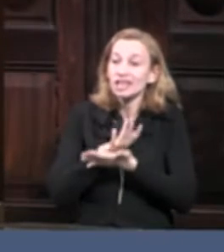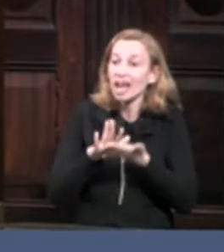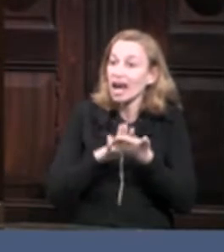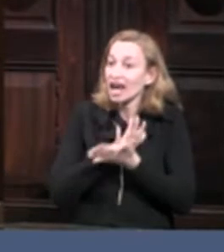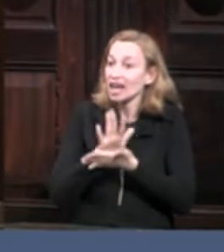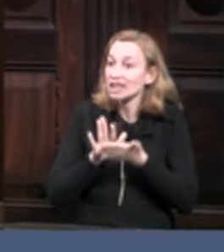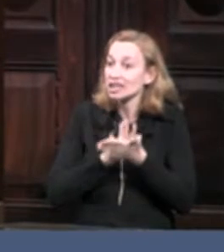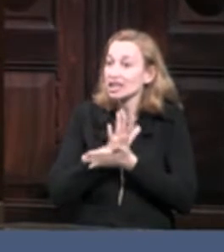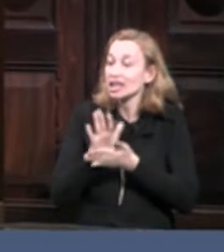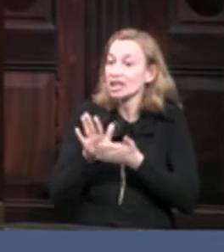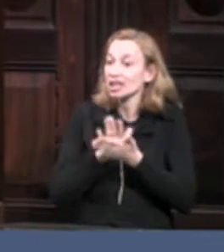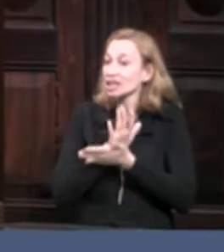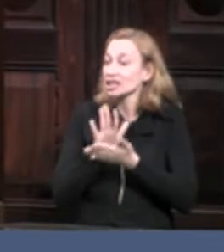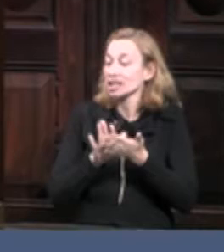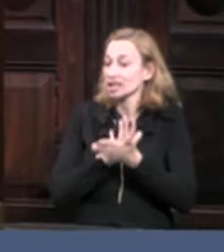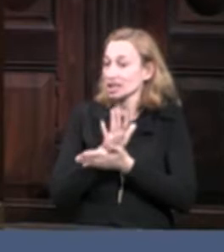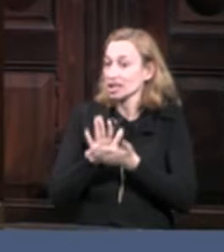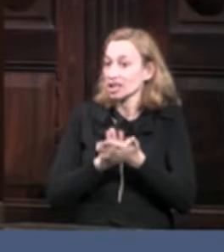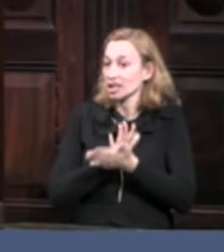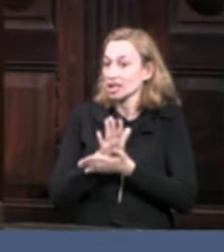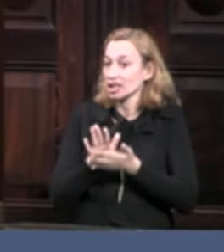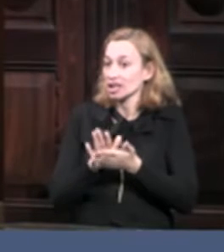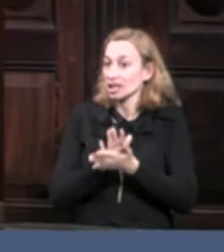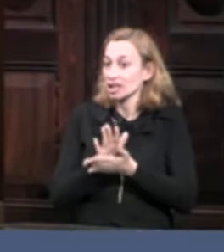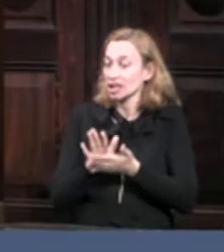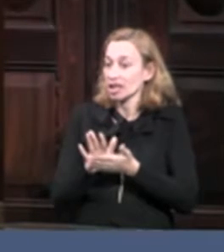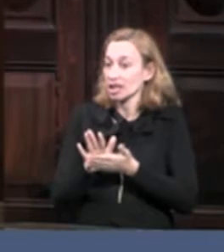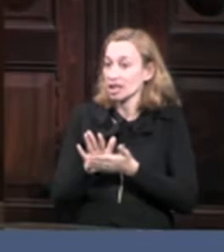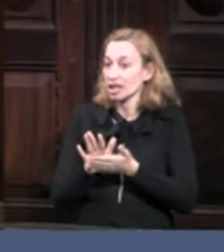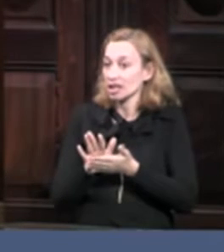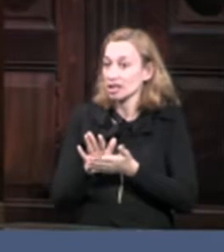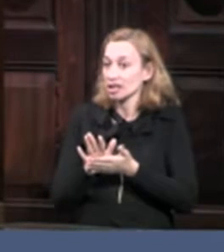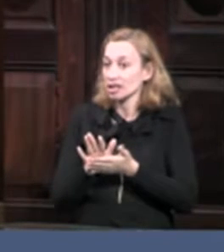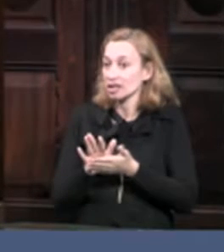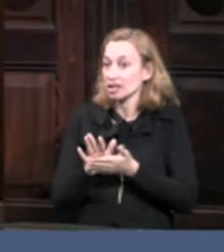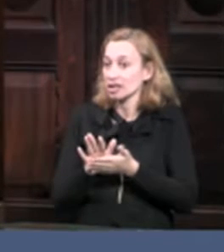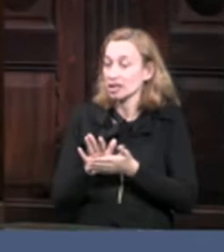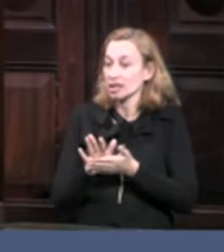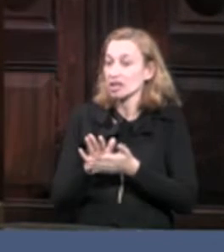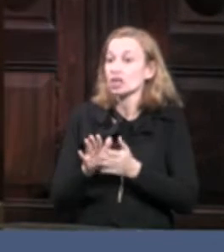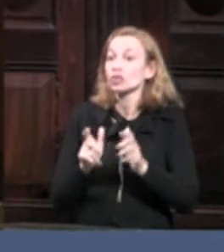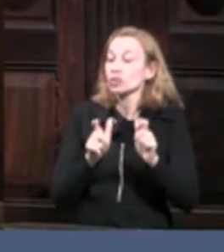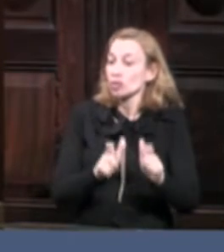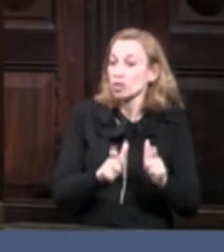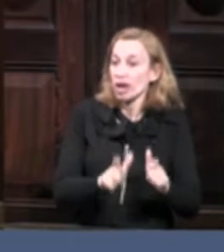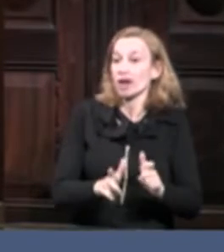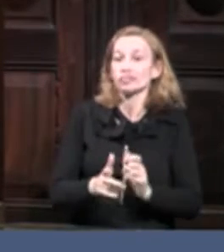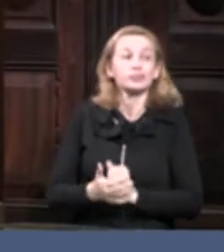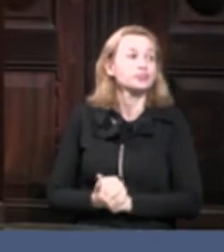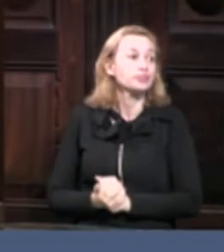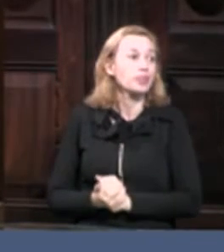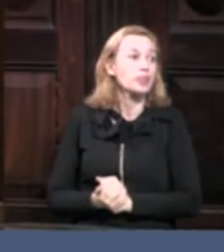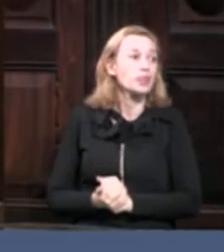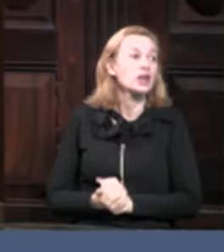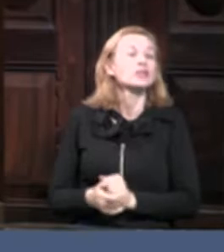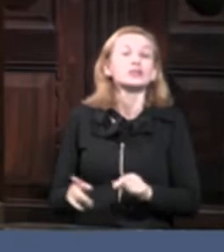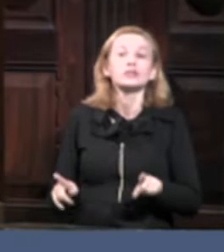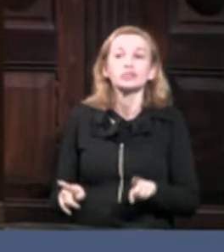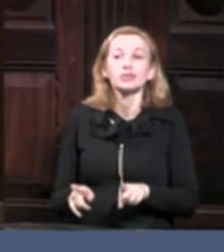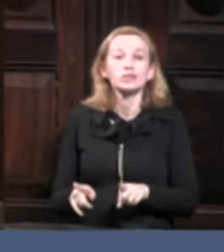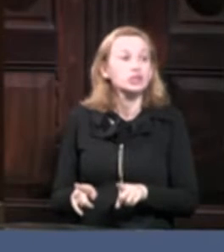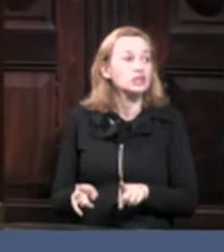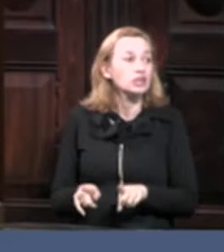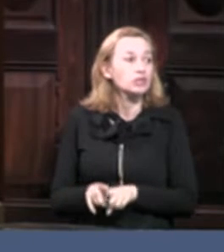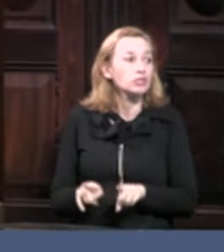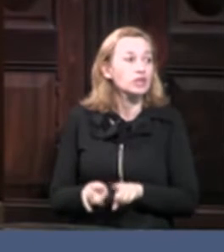a estação de Charitas. Para não sufocar ainda mais o bairro de Charitas e, pelo contrário,